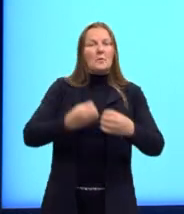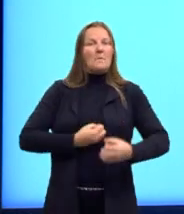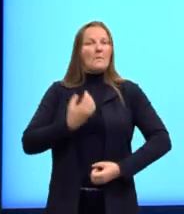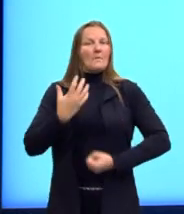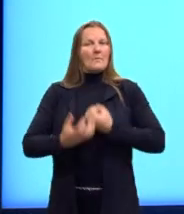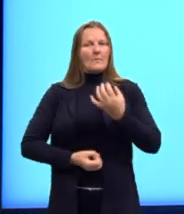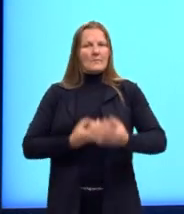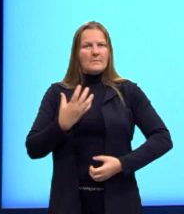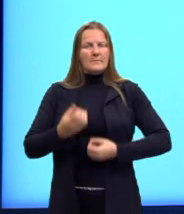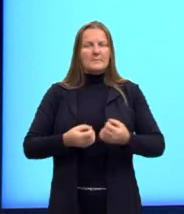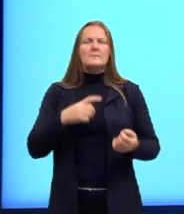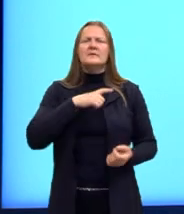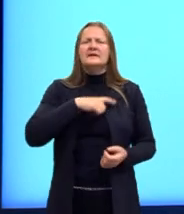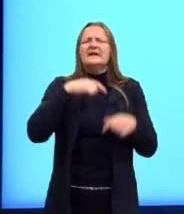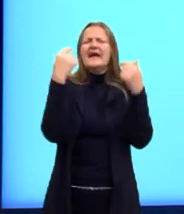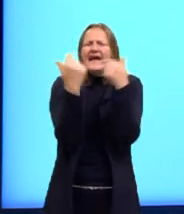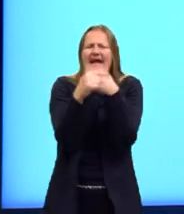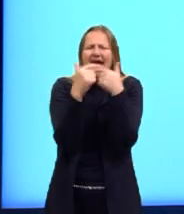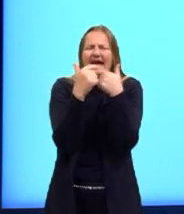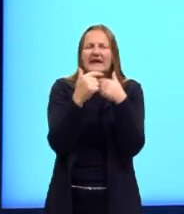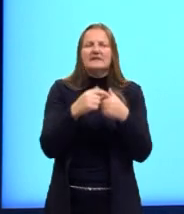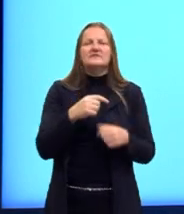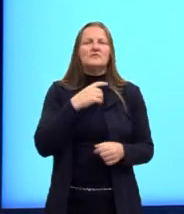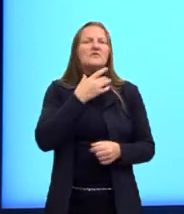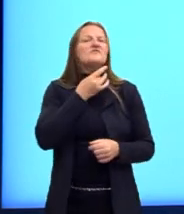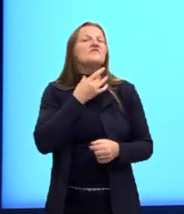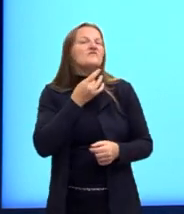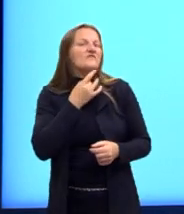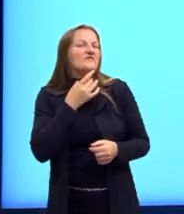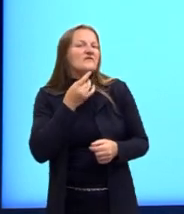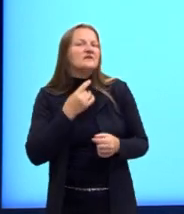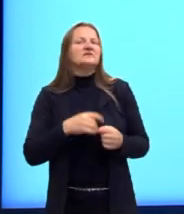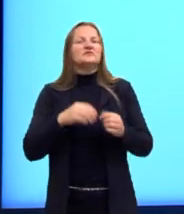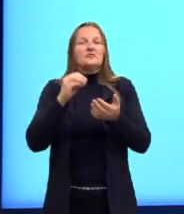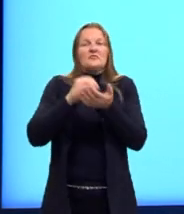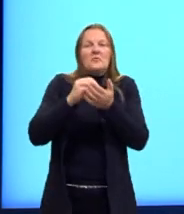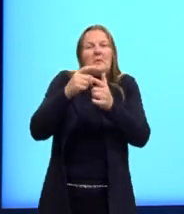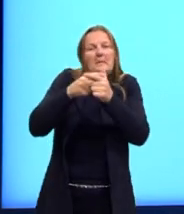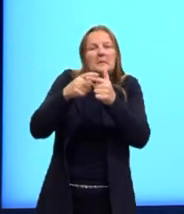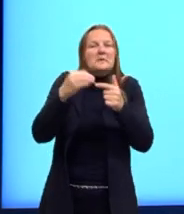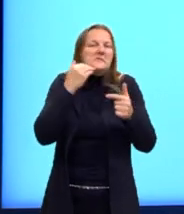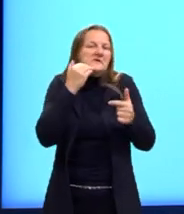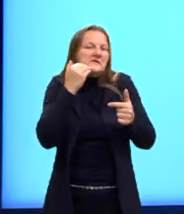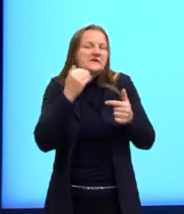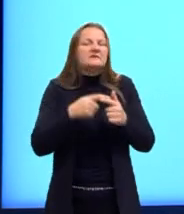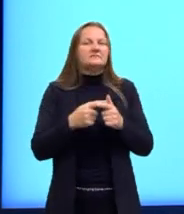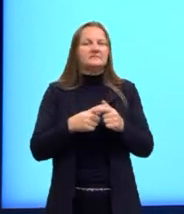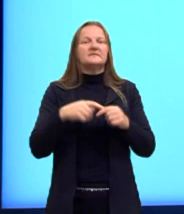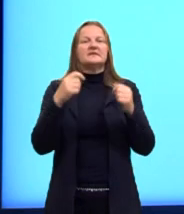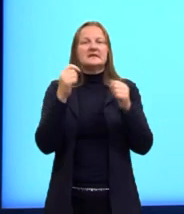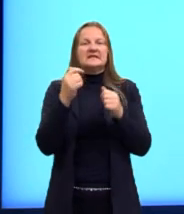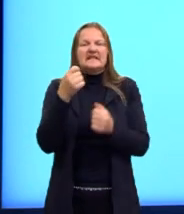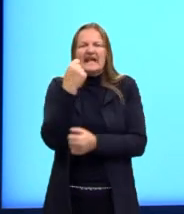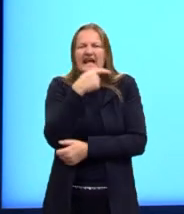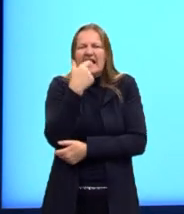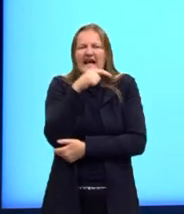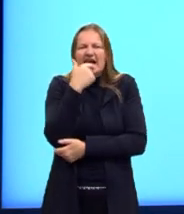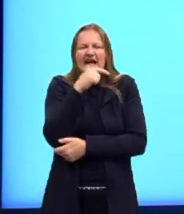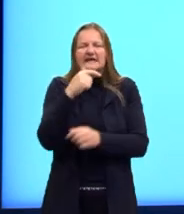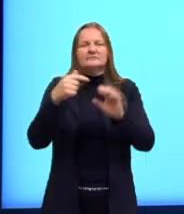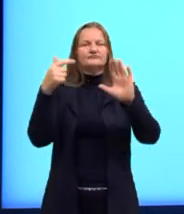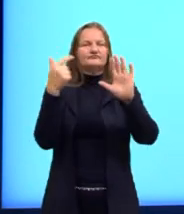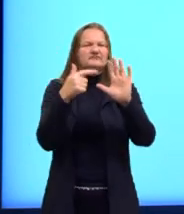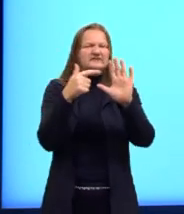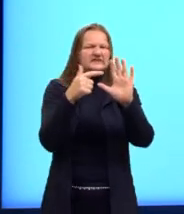como algo que ridiculariza os vícios e as imperfeições então a sátira aí como algo que vai